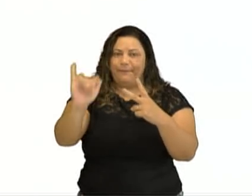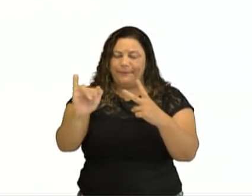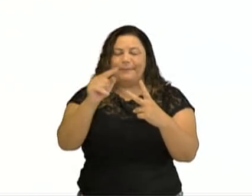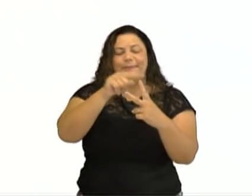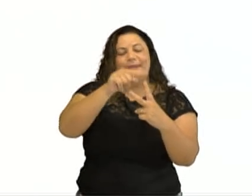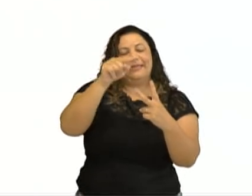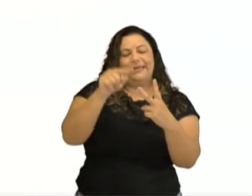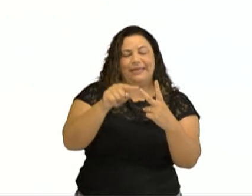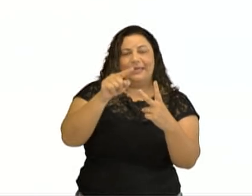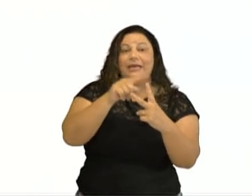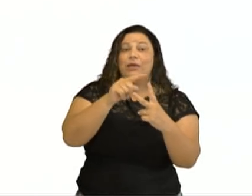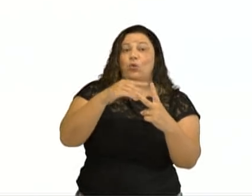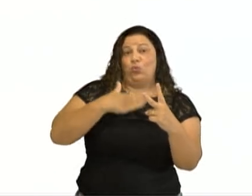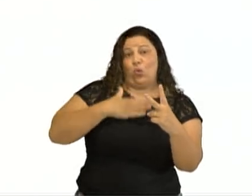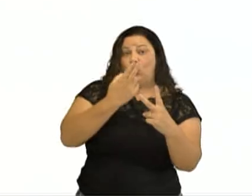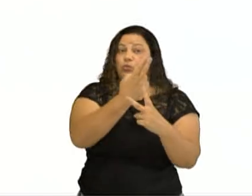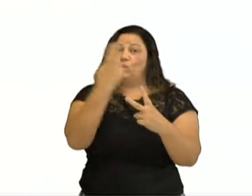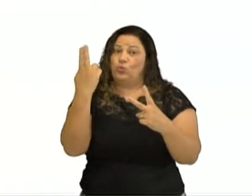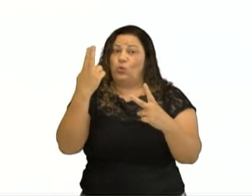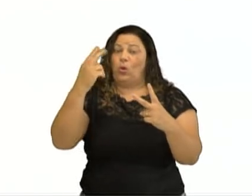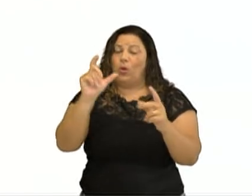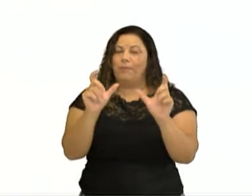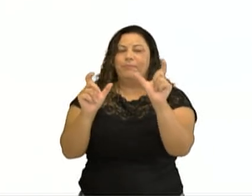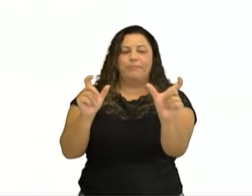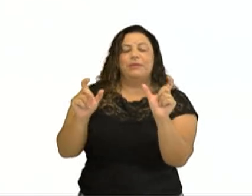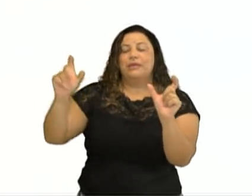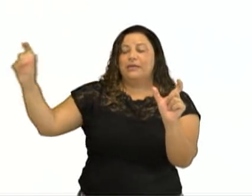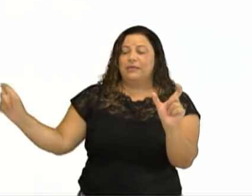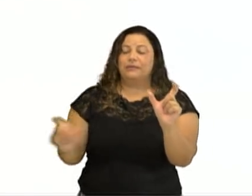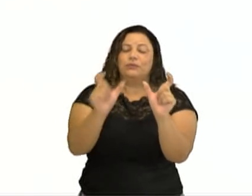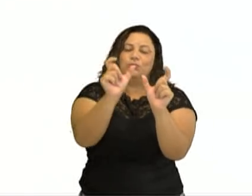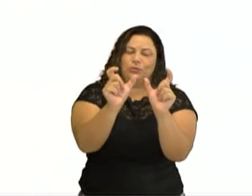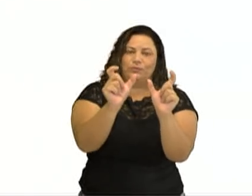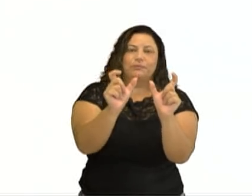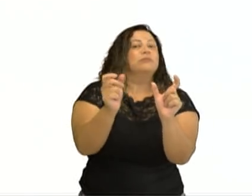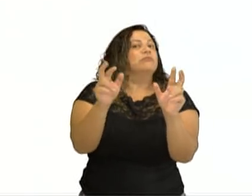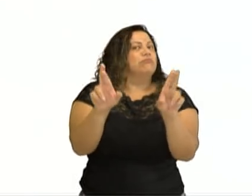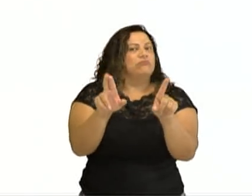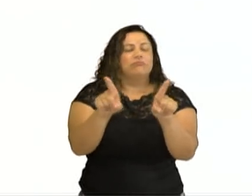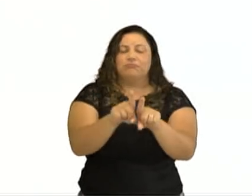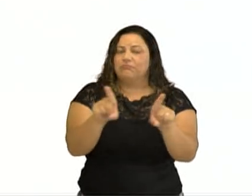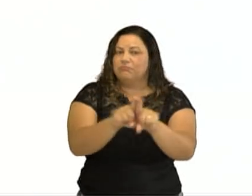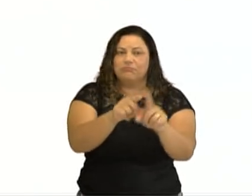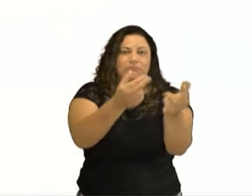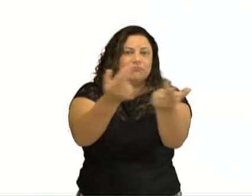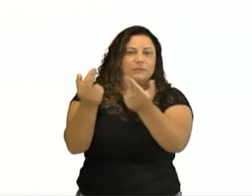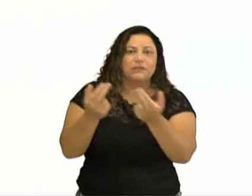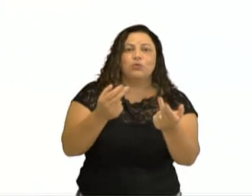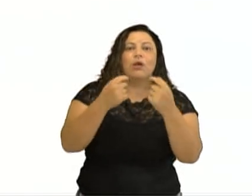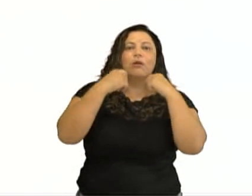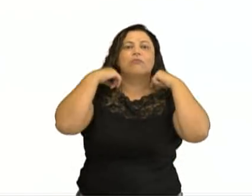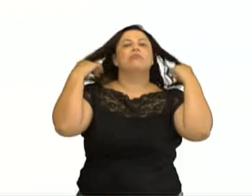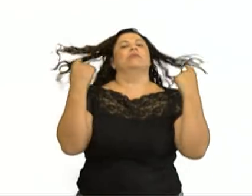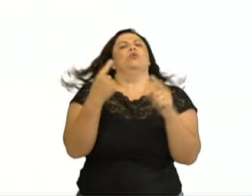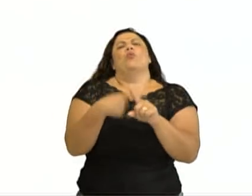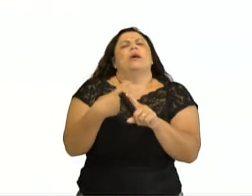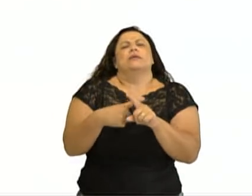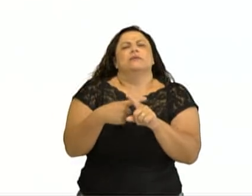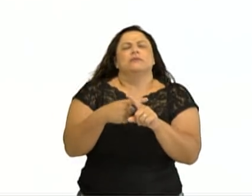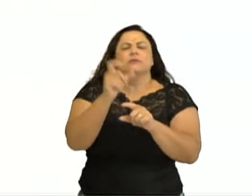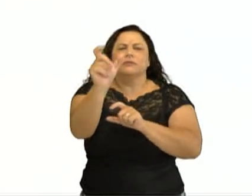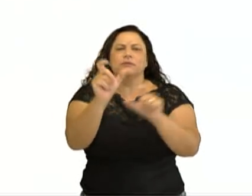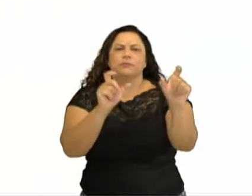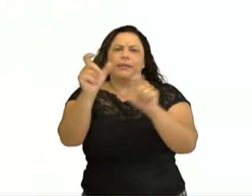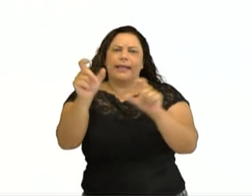nome e sobrenome, esse nome científico também vai ter duas palavras. E quais são essas palavras?